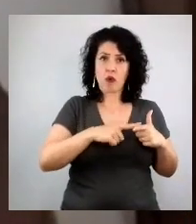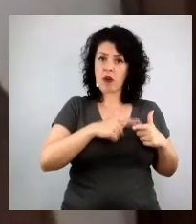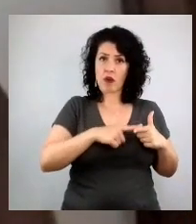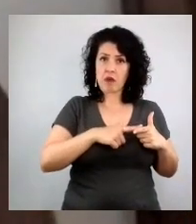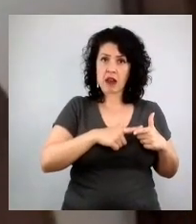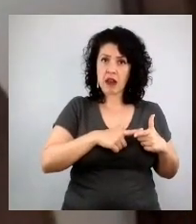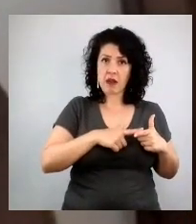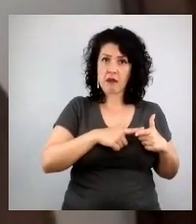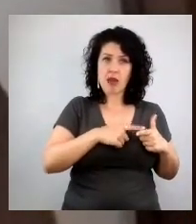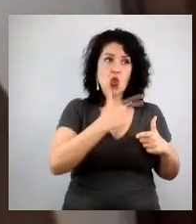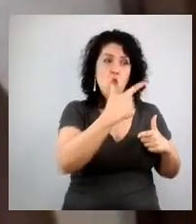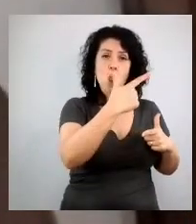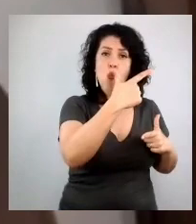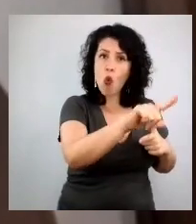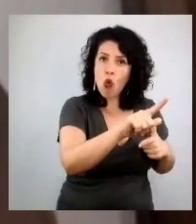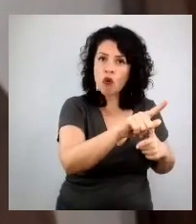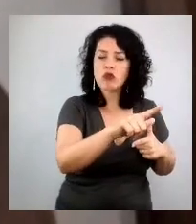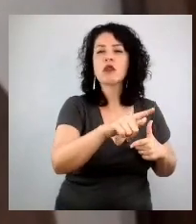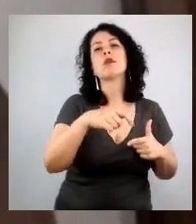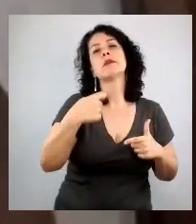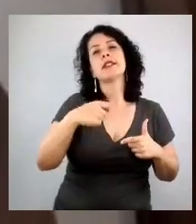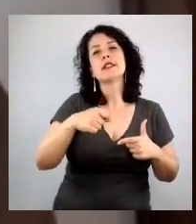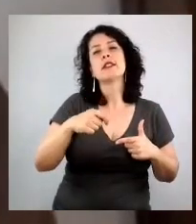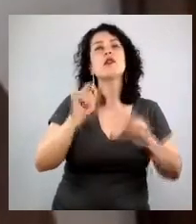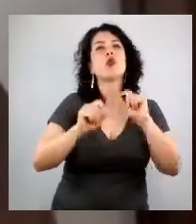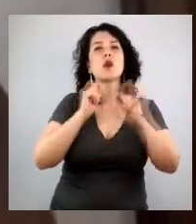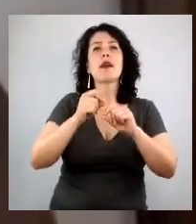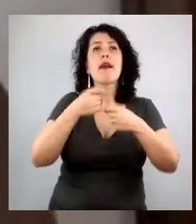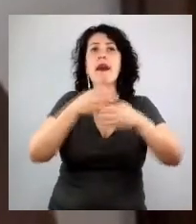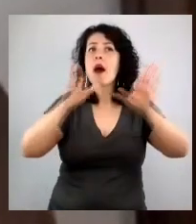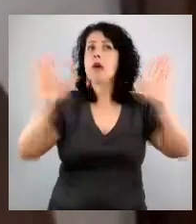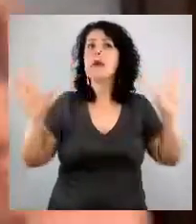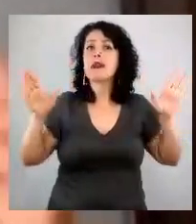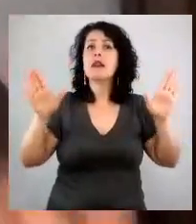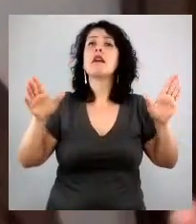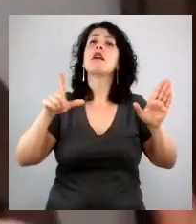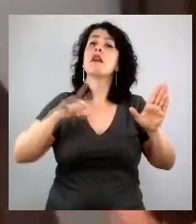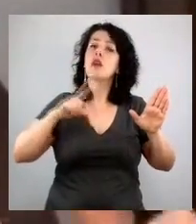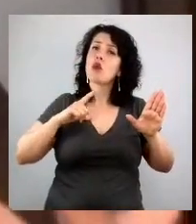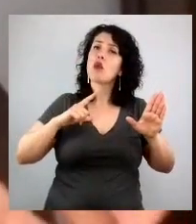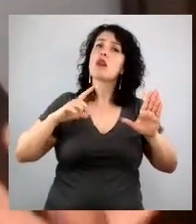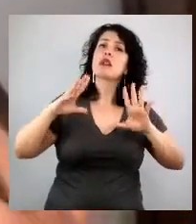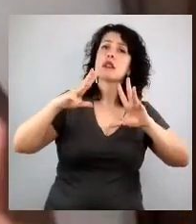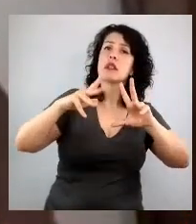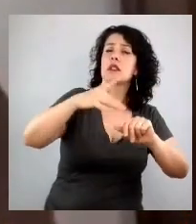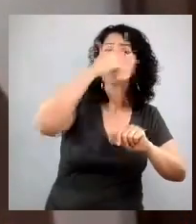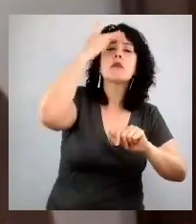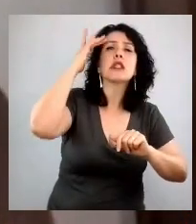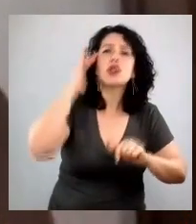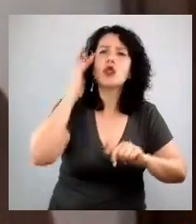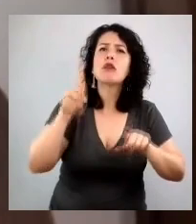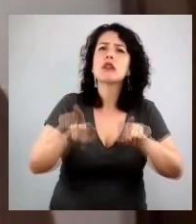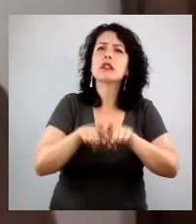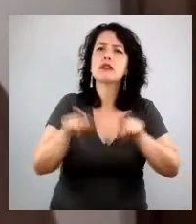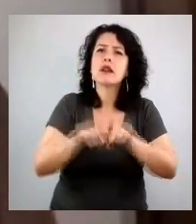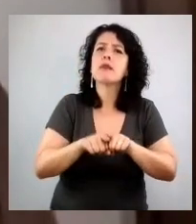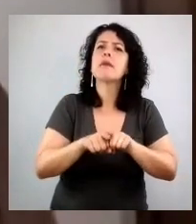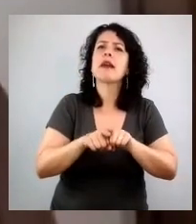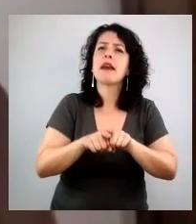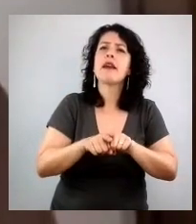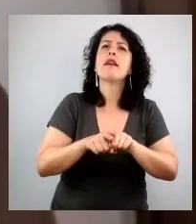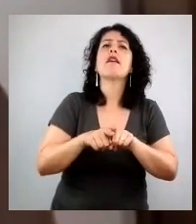que precisa se abrir a entender que os repertórios das outras pessoas são tão válidos quanto os seus e que a gente precisa